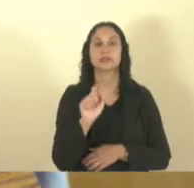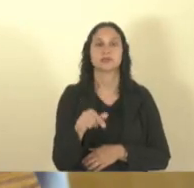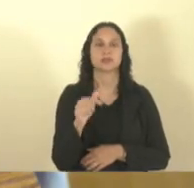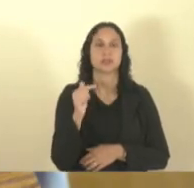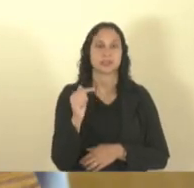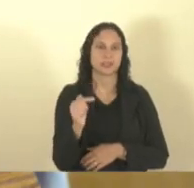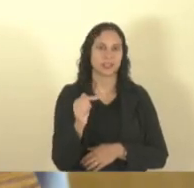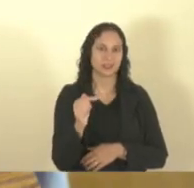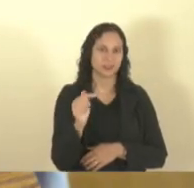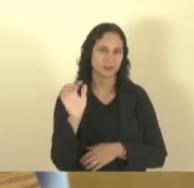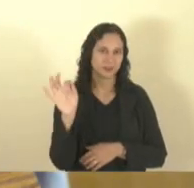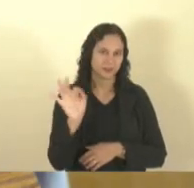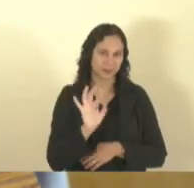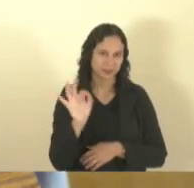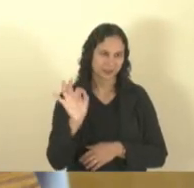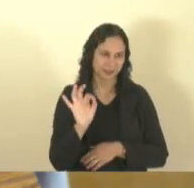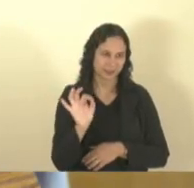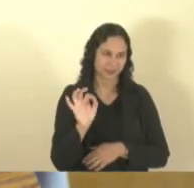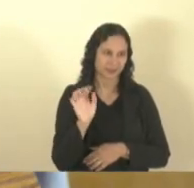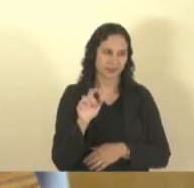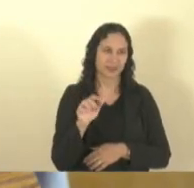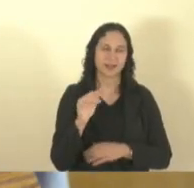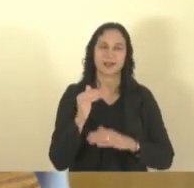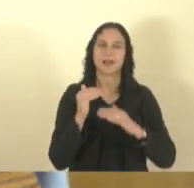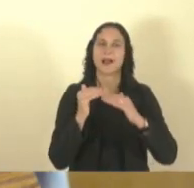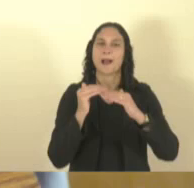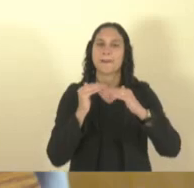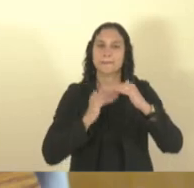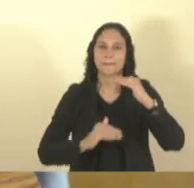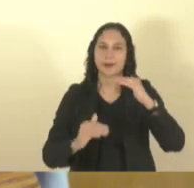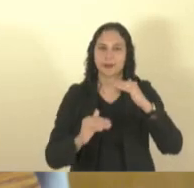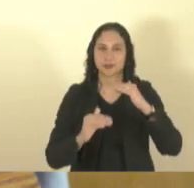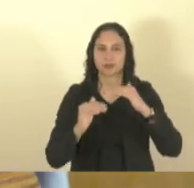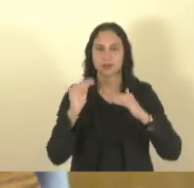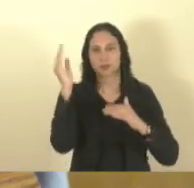5,7, abaixo da taxa de desemprego do Brasil, de